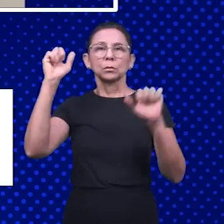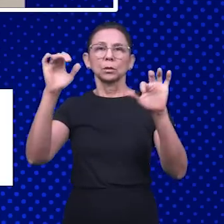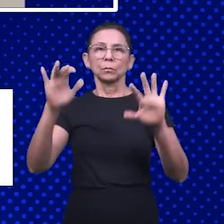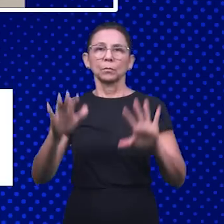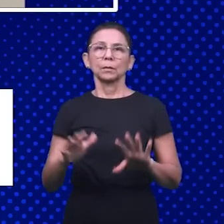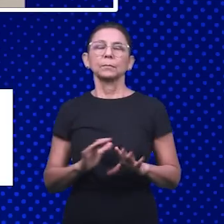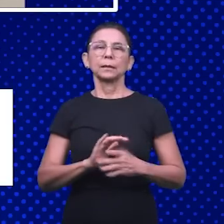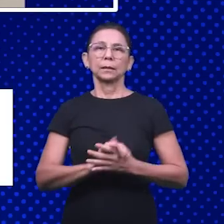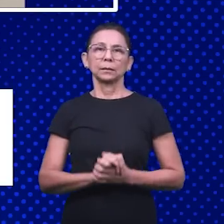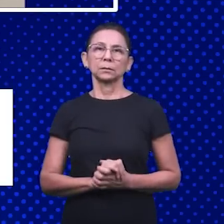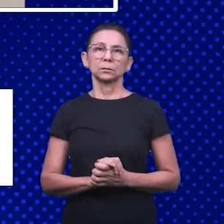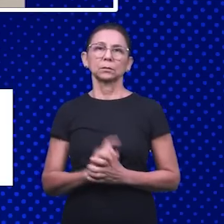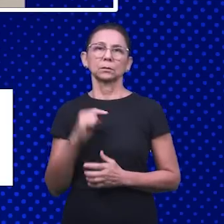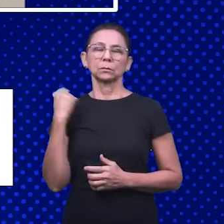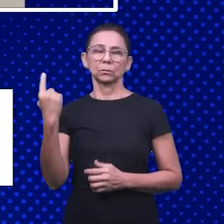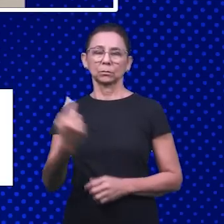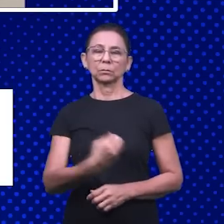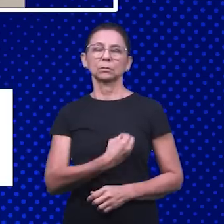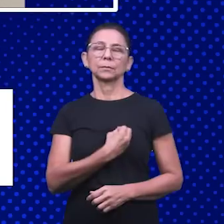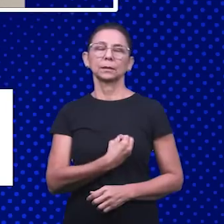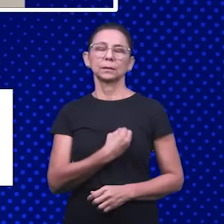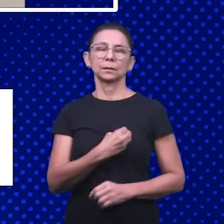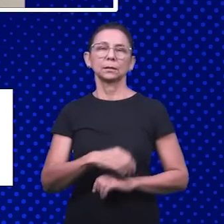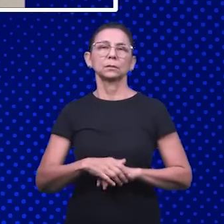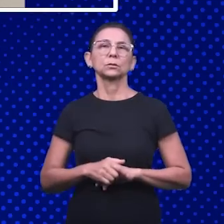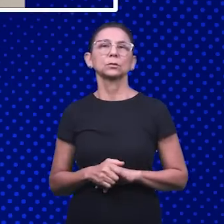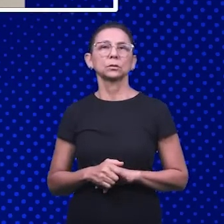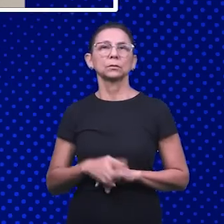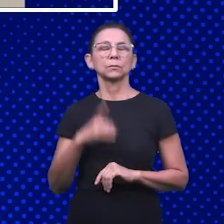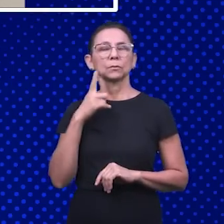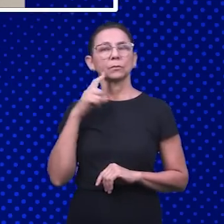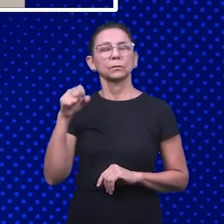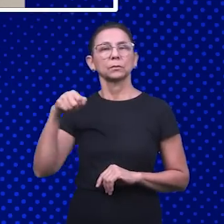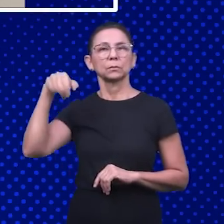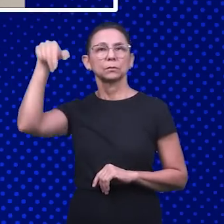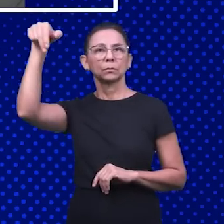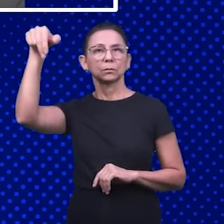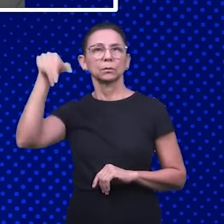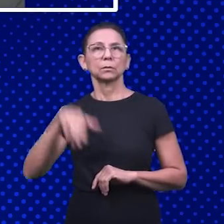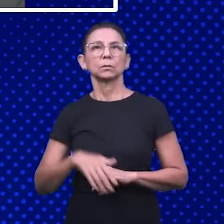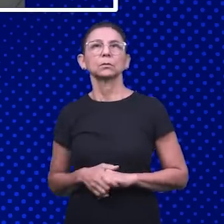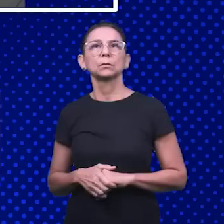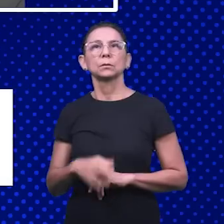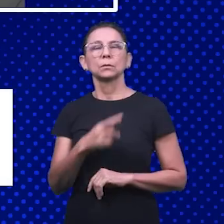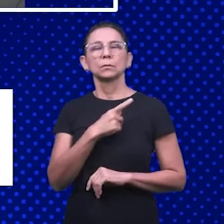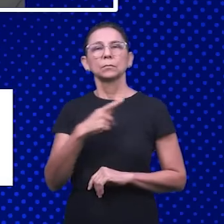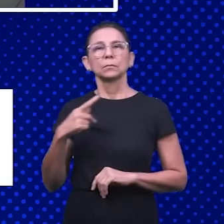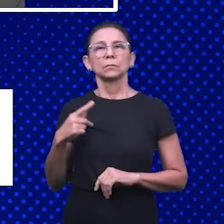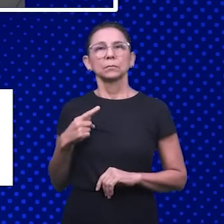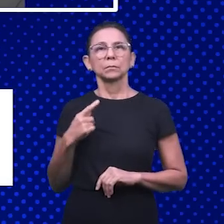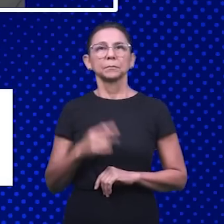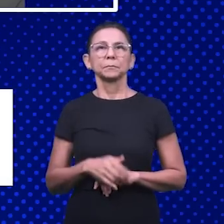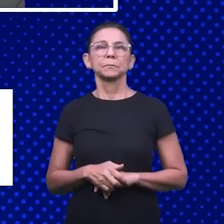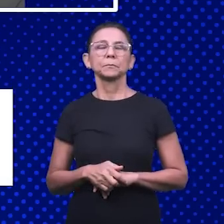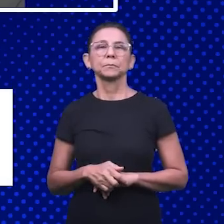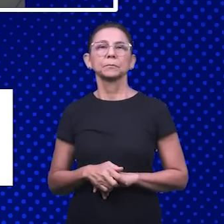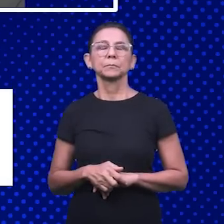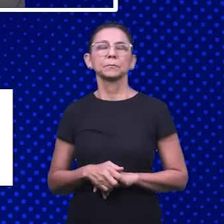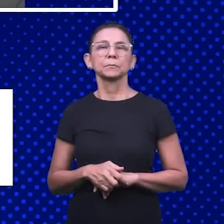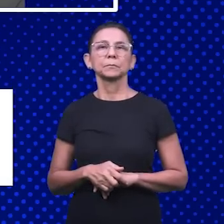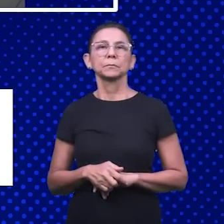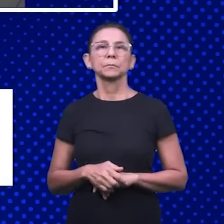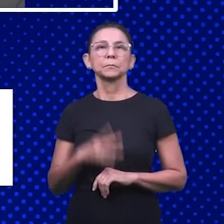experiência a todos os presentes. Nós vamos falar agora sobre a região norte. O pastor Márcio Canamura nos passou